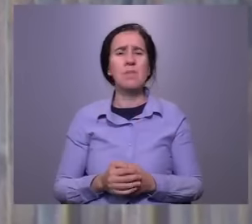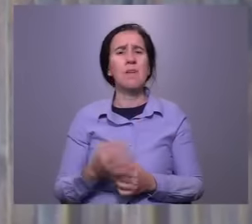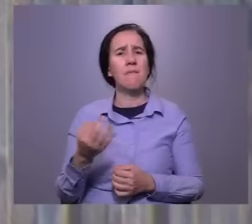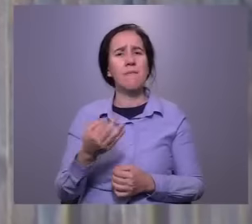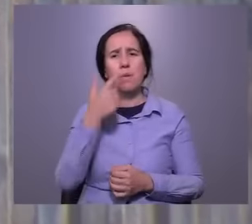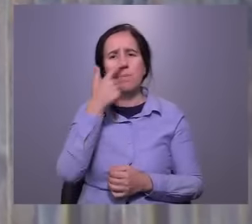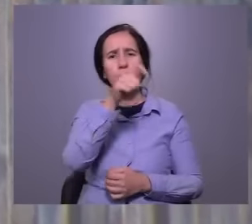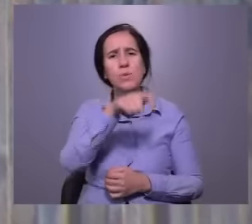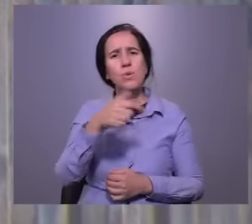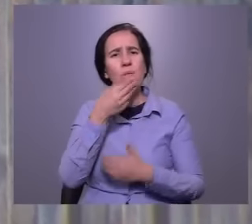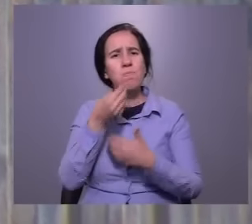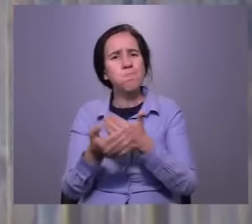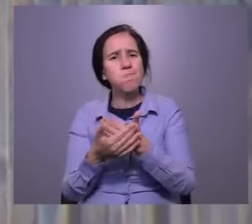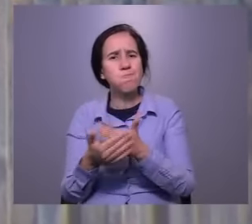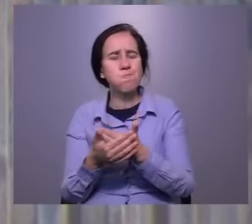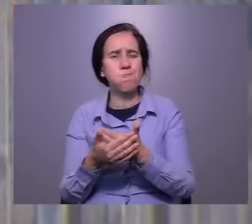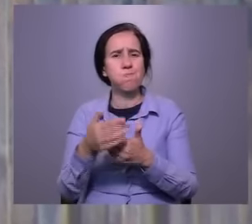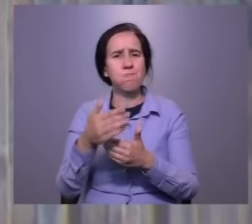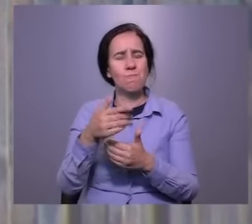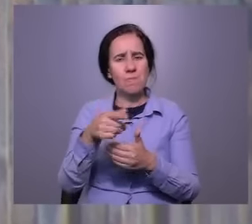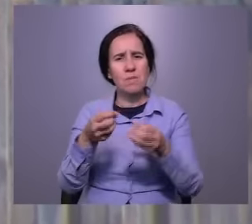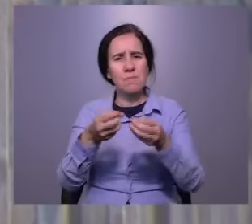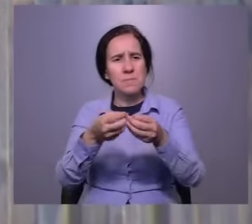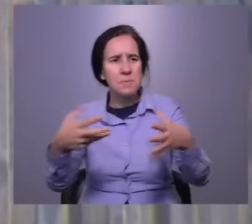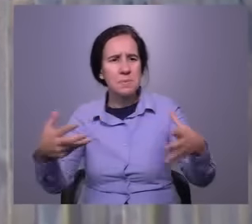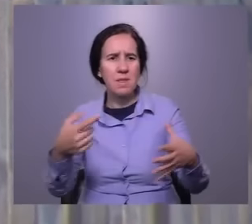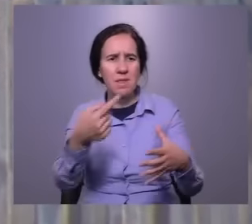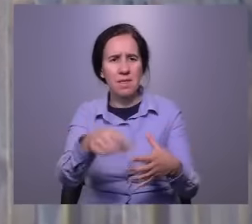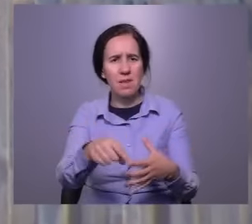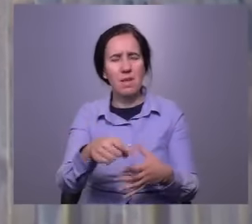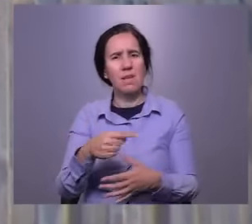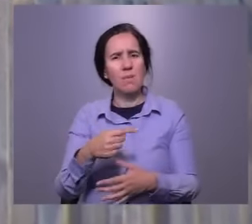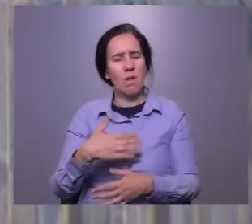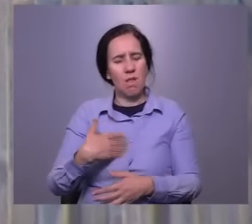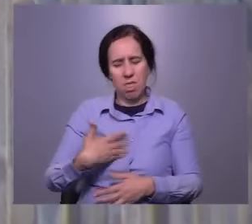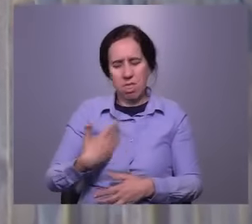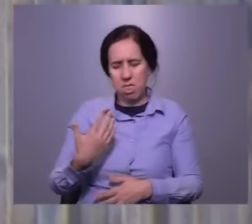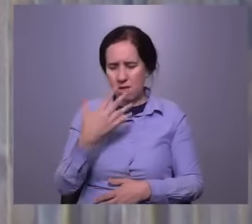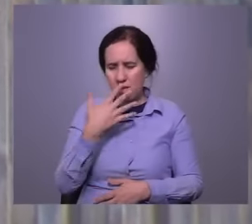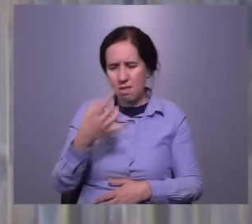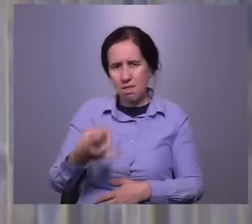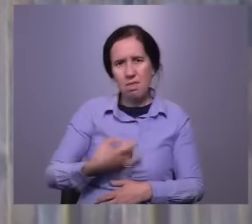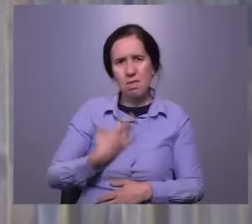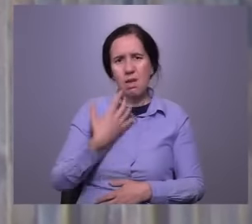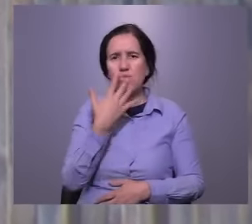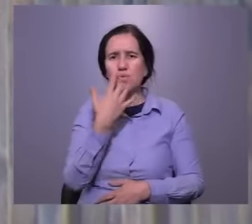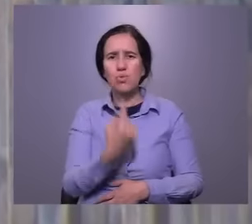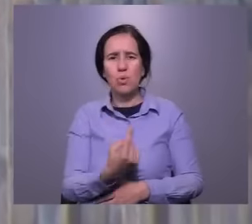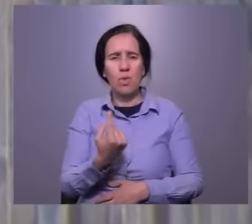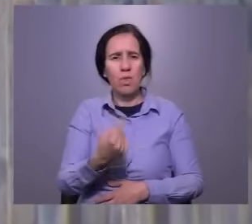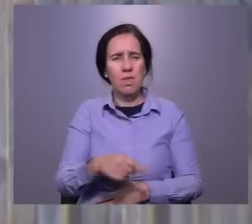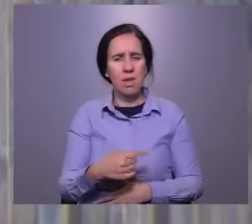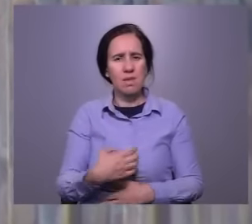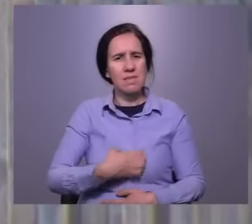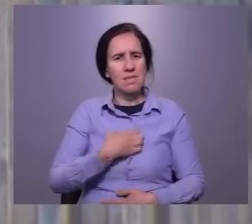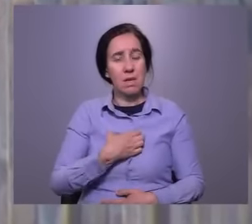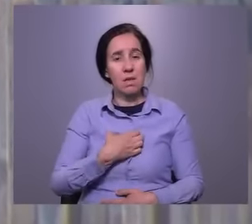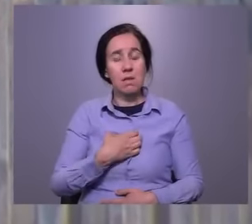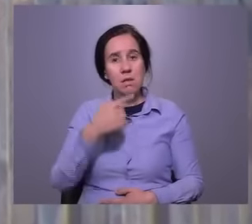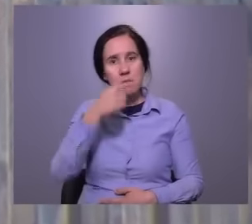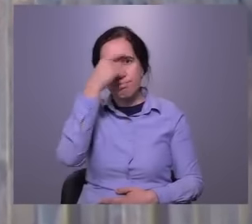A solidão e o descarte dos idosos são, por isso, um desafio premente para todos nós. De